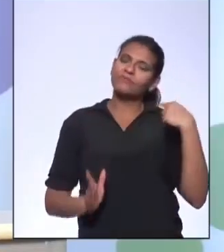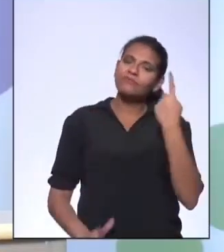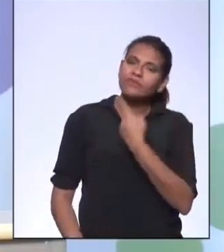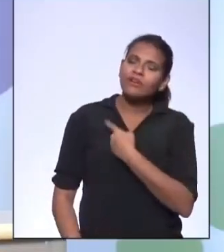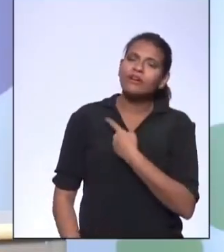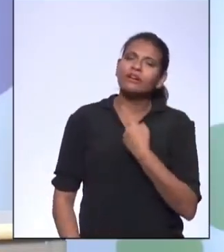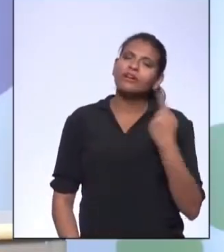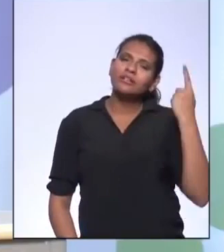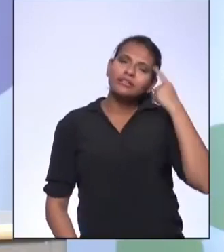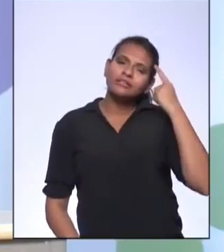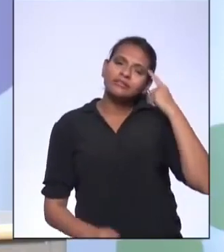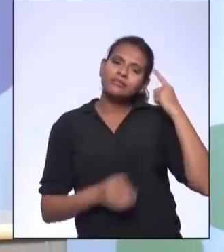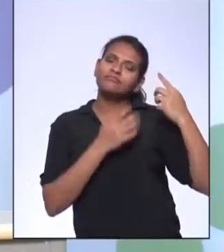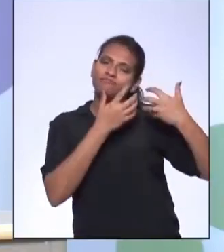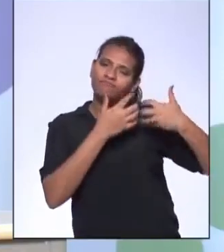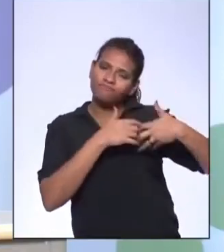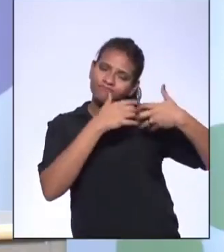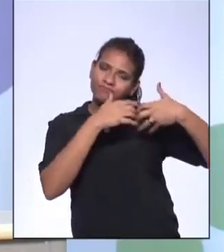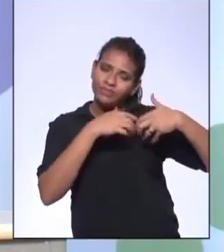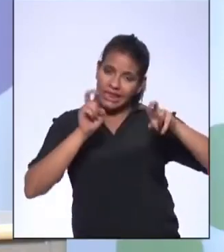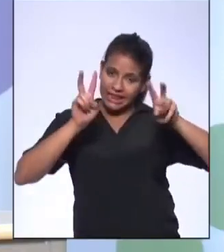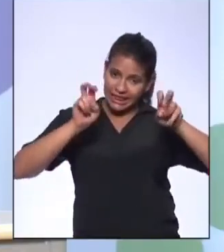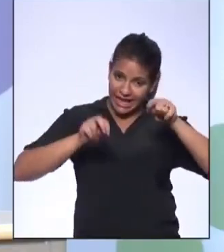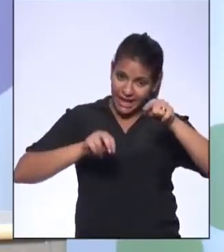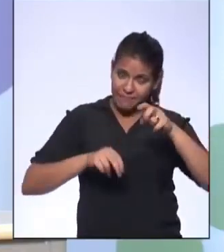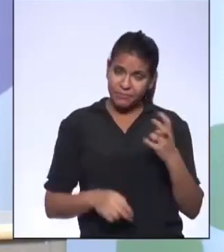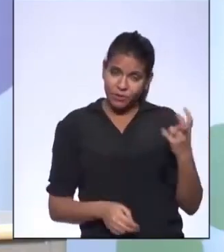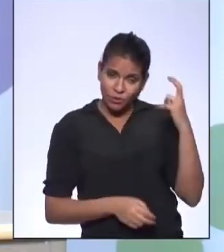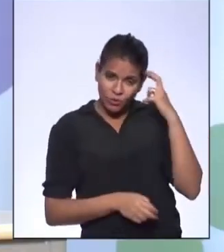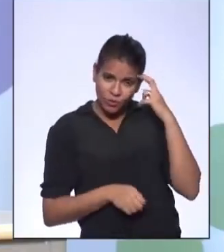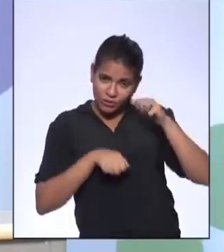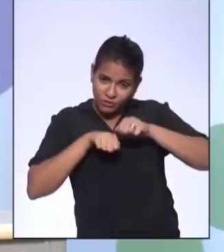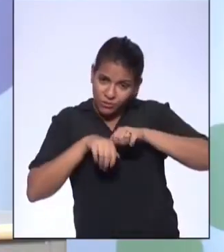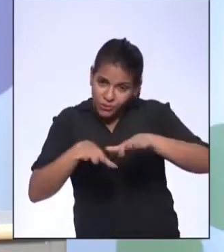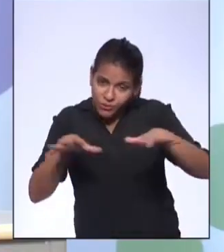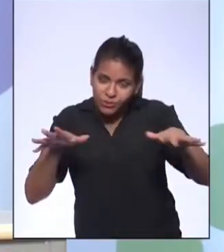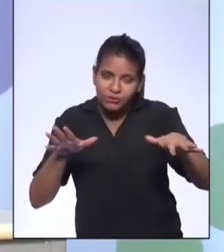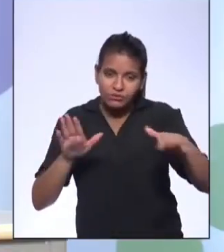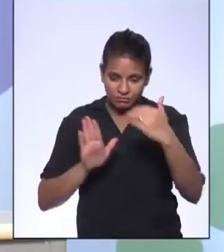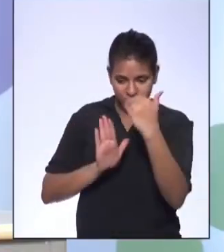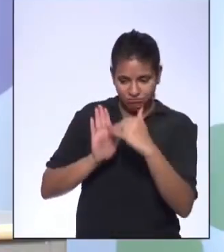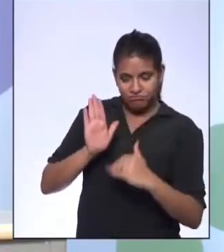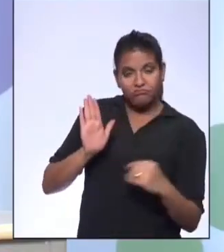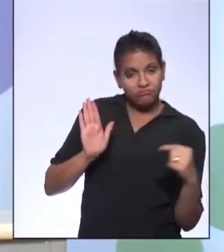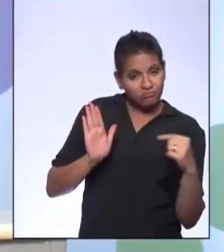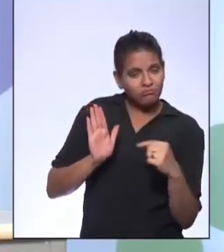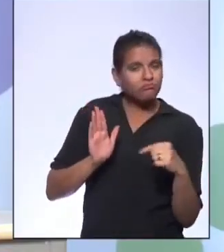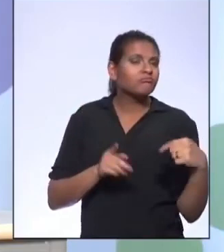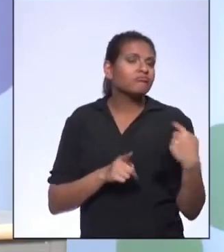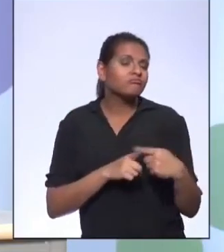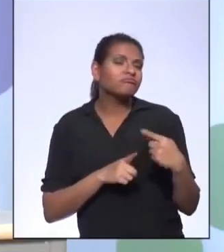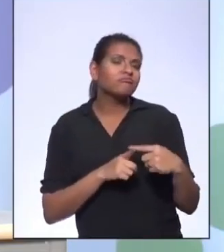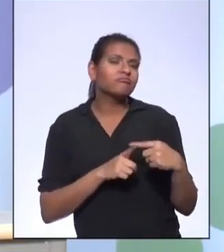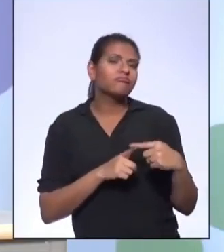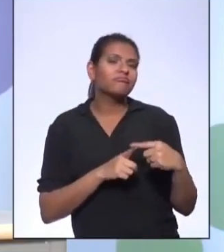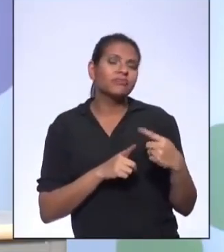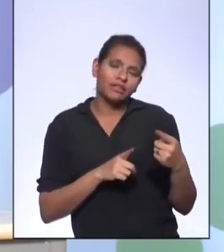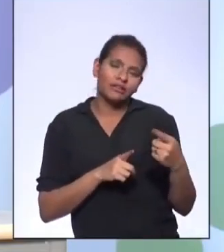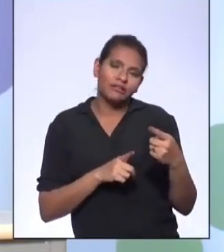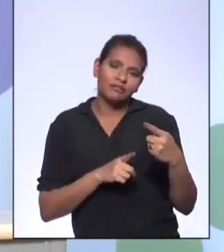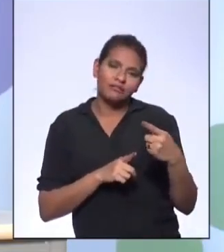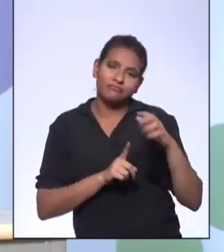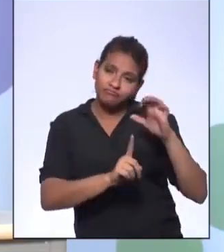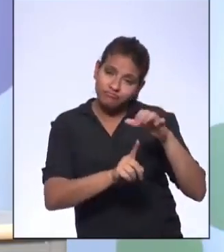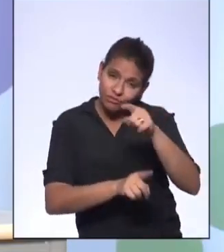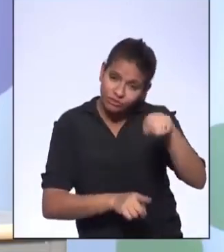e esse tema está no currículo de vocês com um propósito justamente de fazer pensar. Né? E não quer